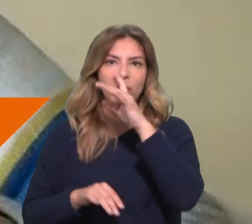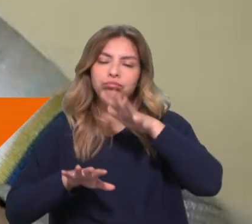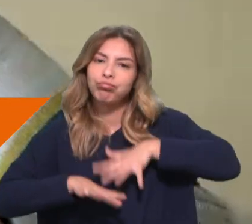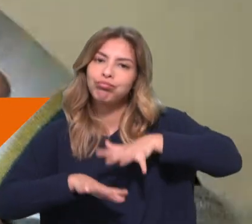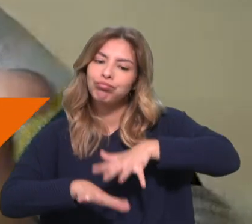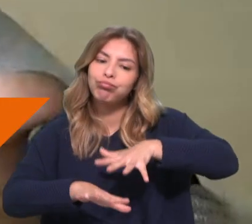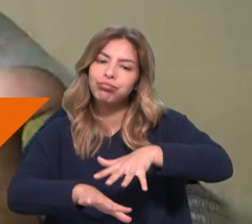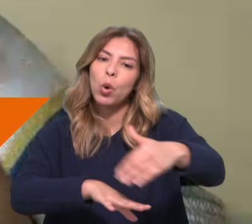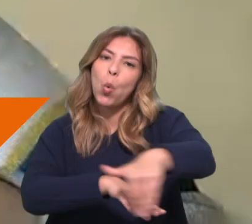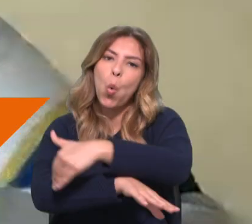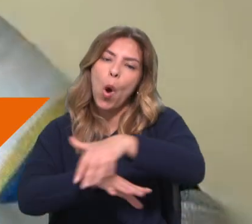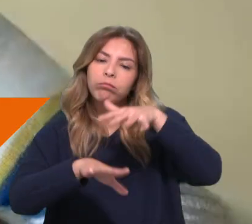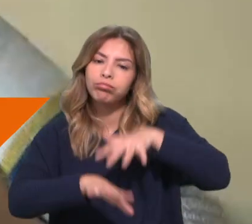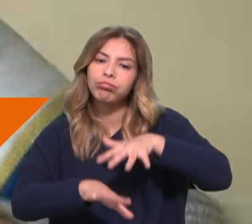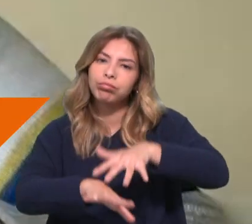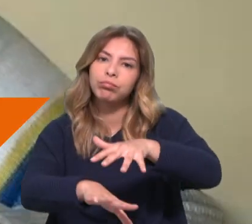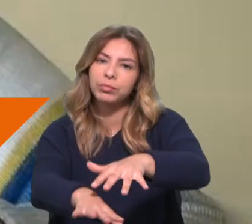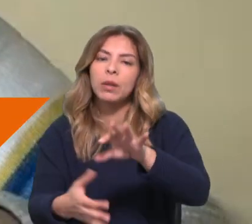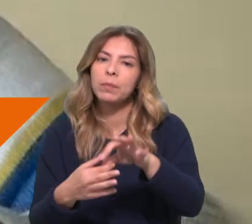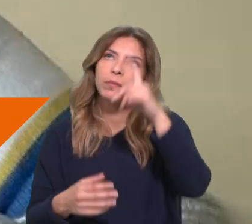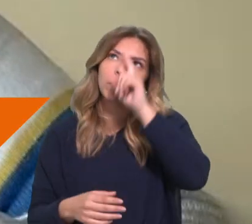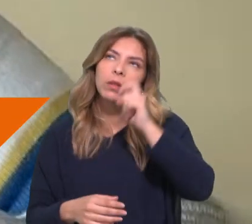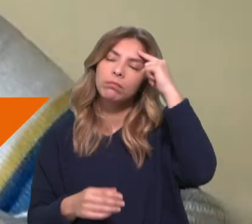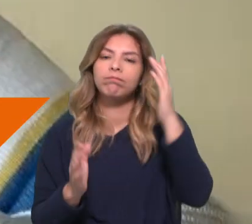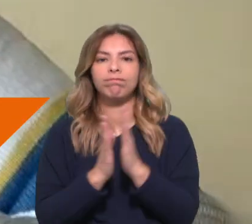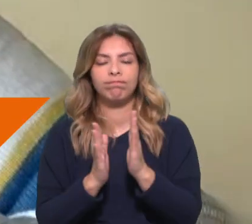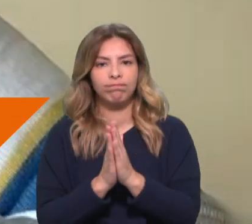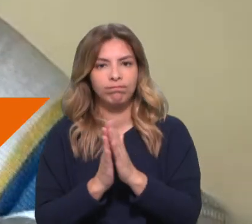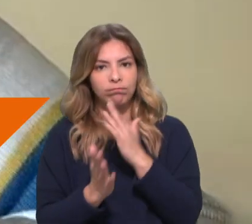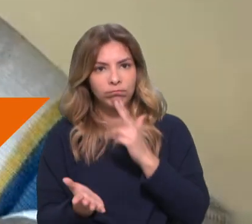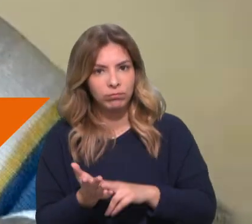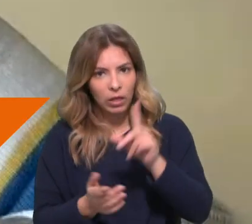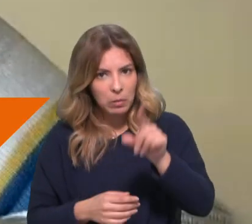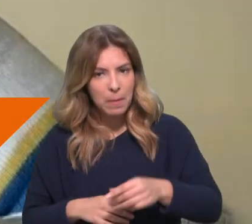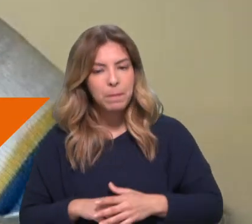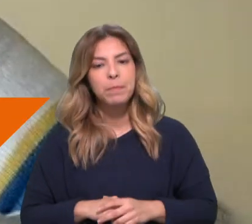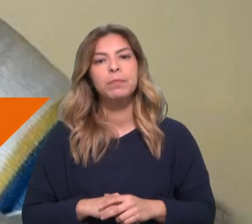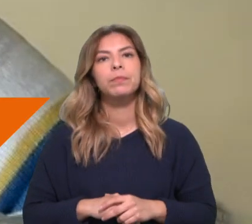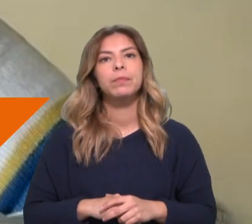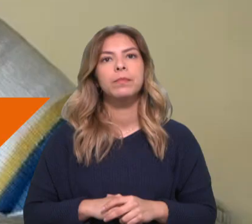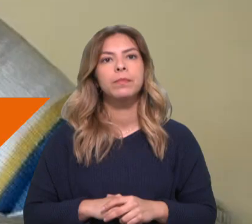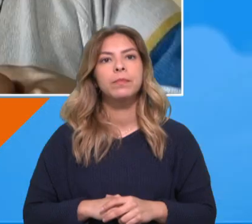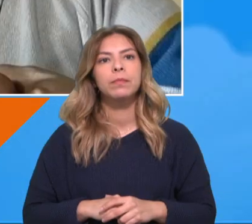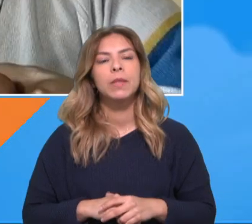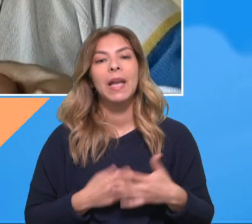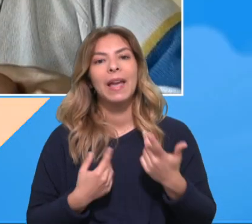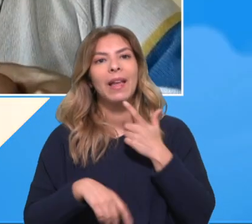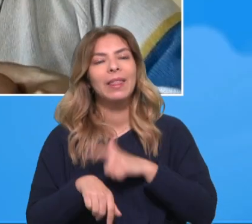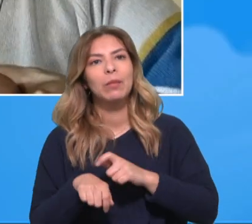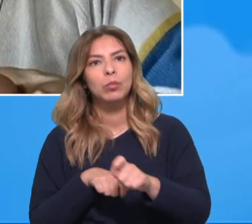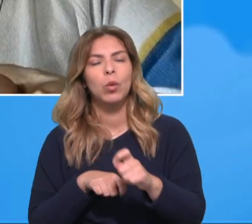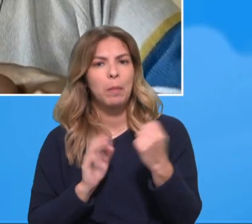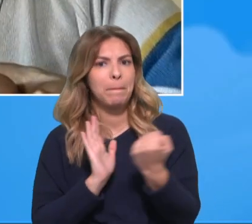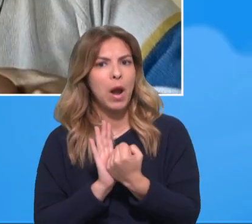Santa Maria da Feira e convidando as pessoas a viver e a rezar. Depois, São momentos, de facto, que